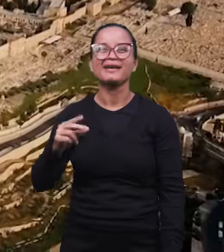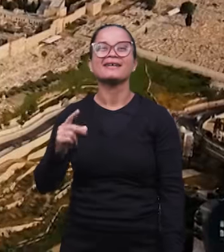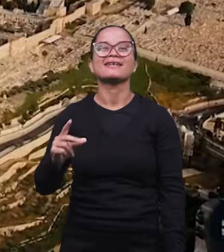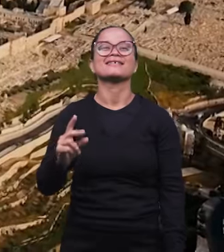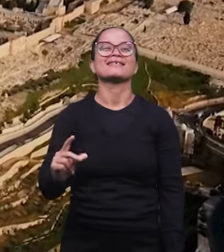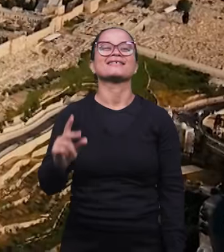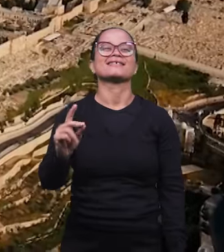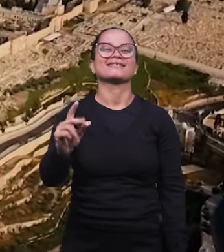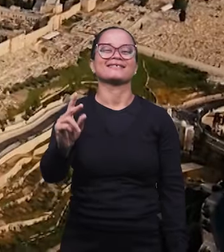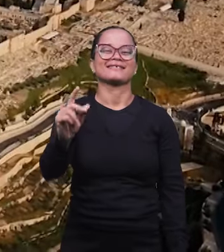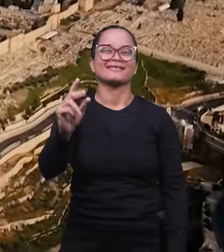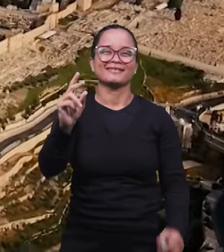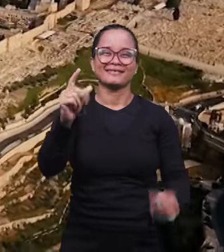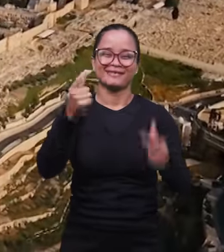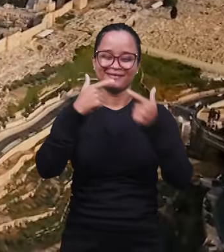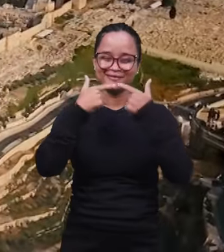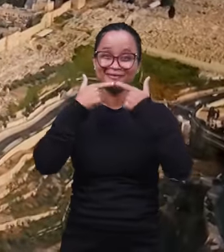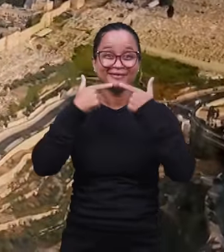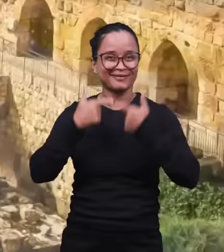passará.